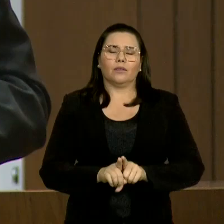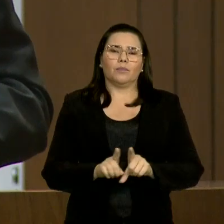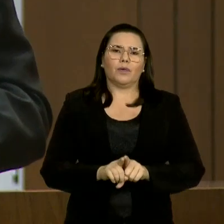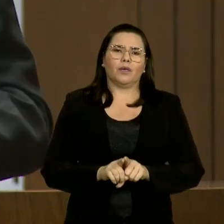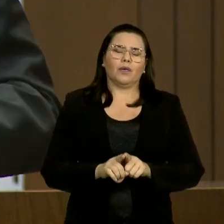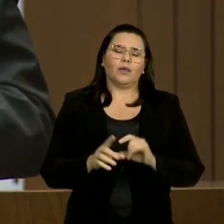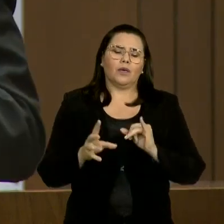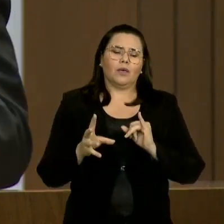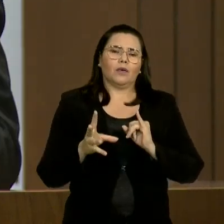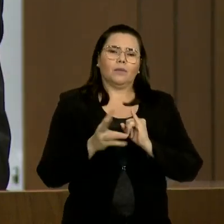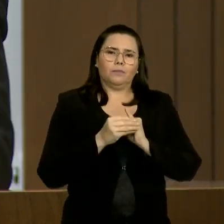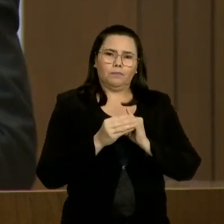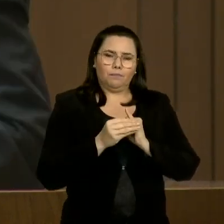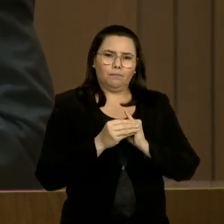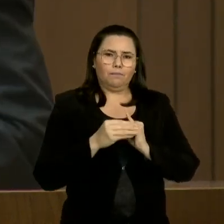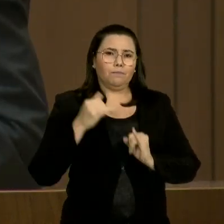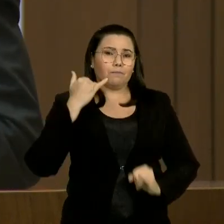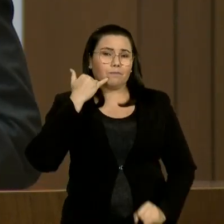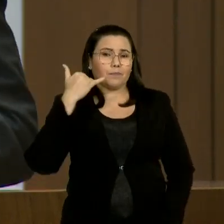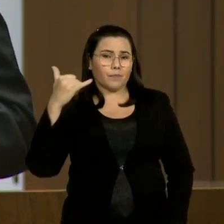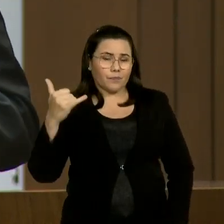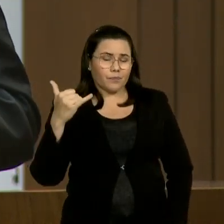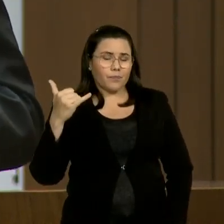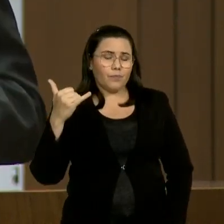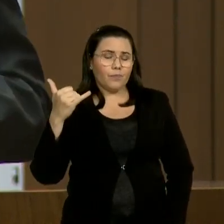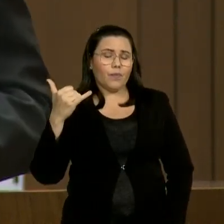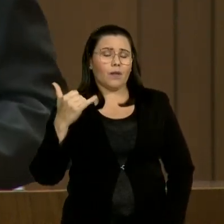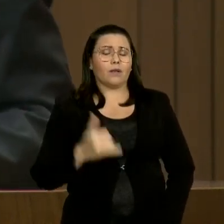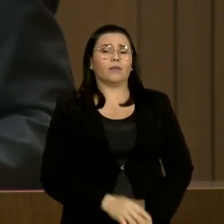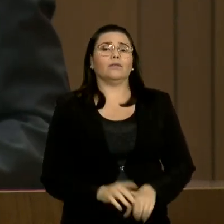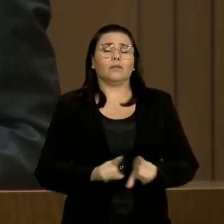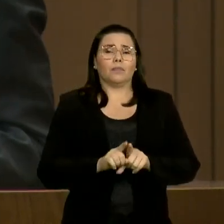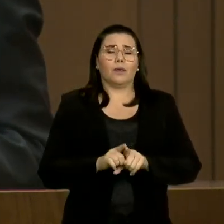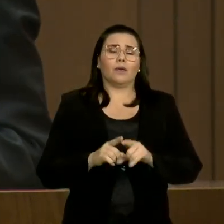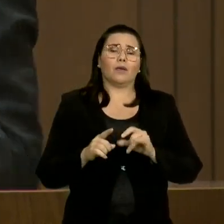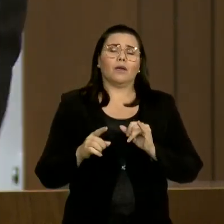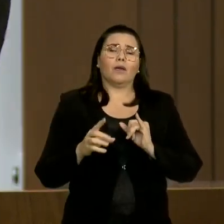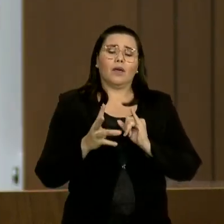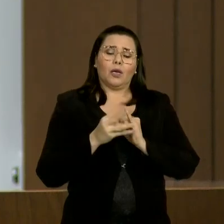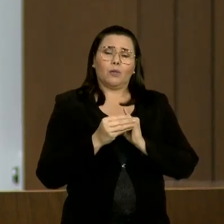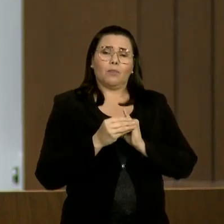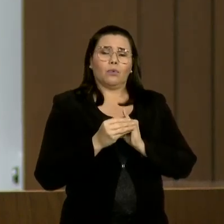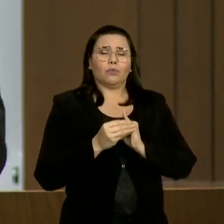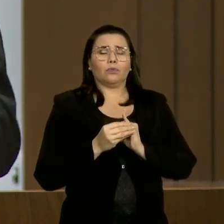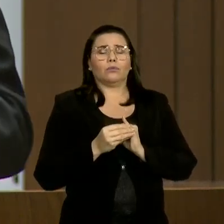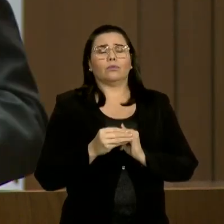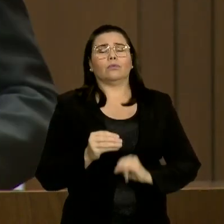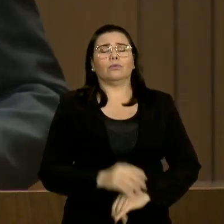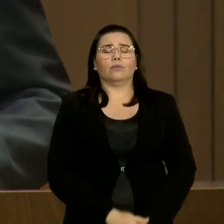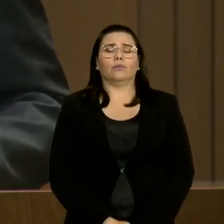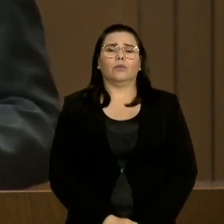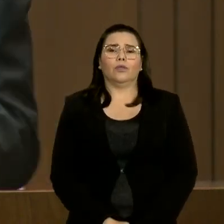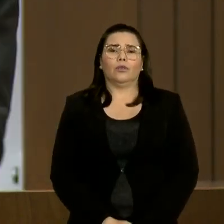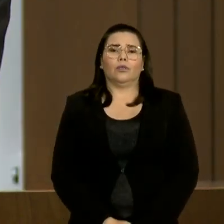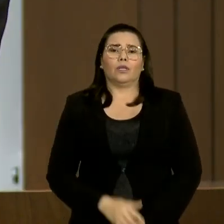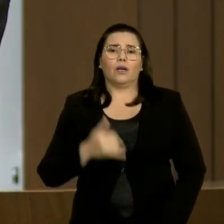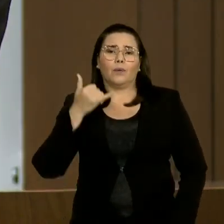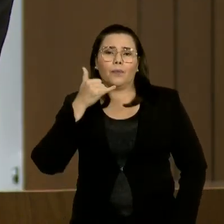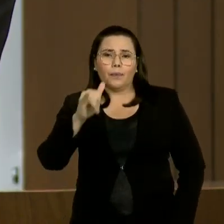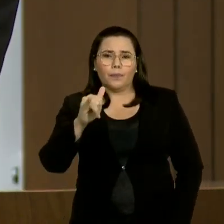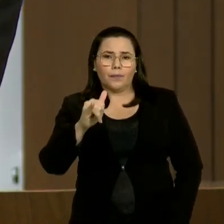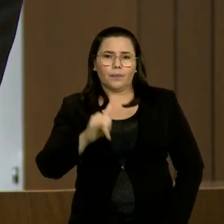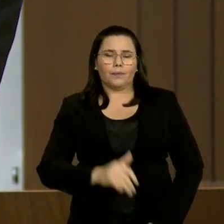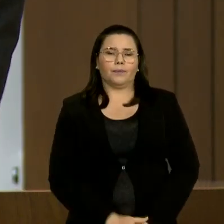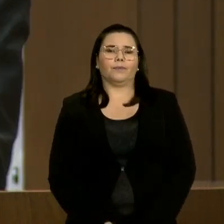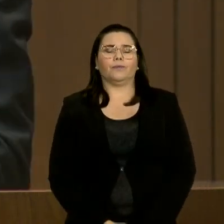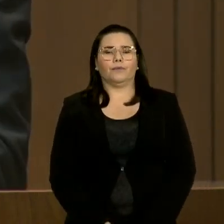energia elétrica que fez com que os governos estaduais e por consequência os municípios